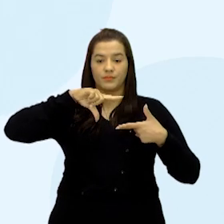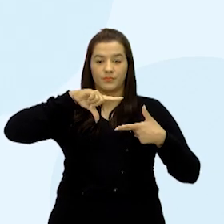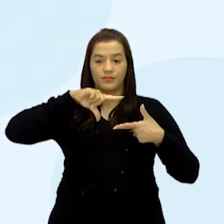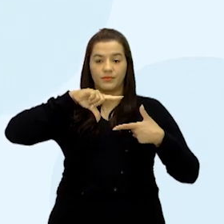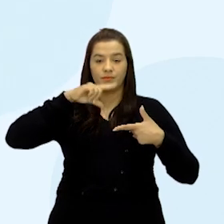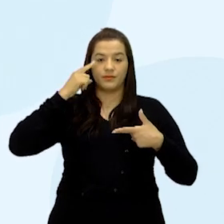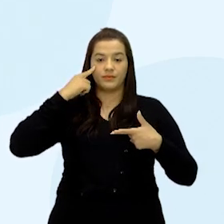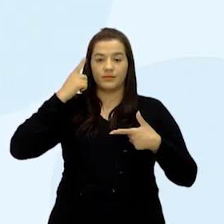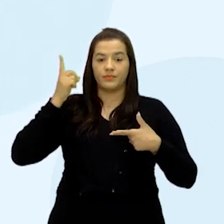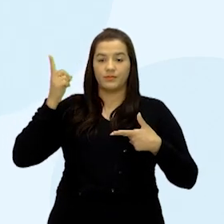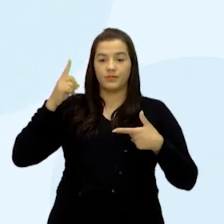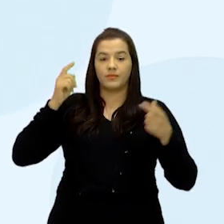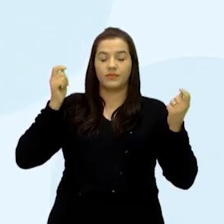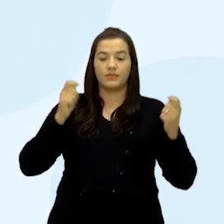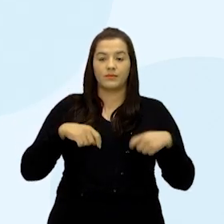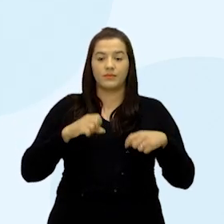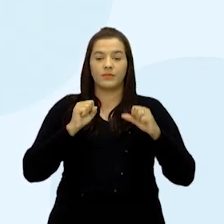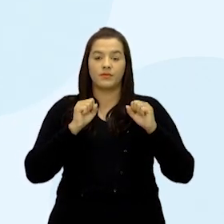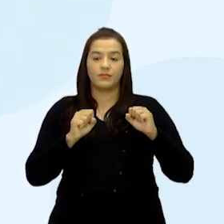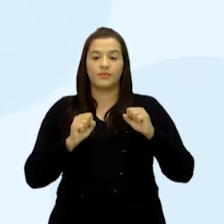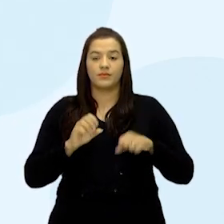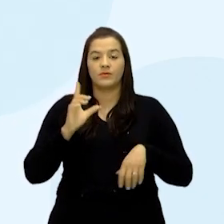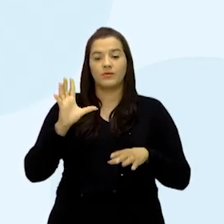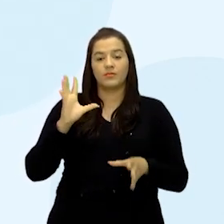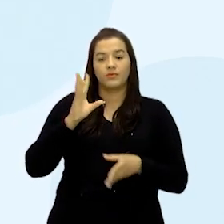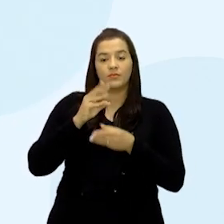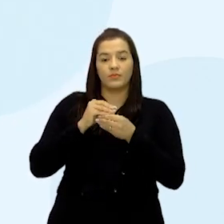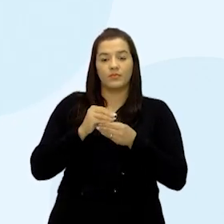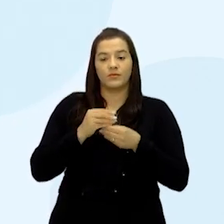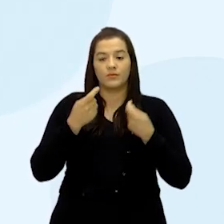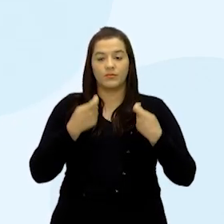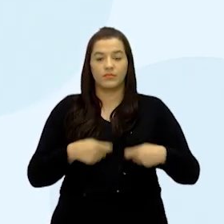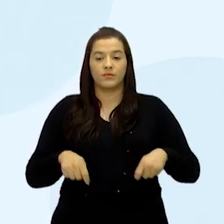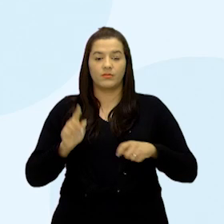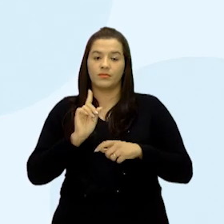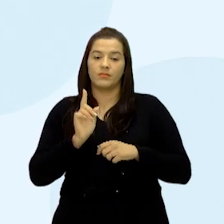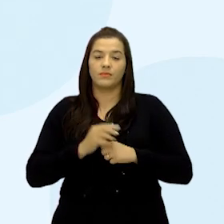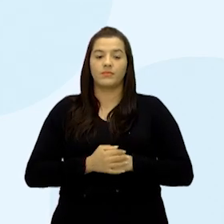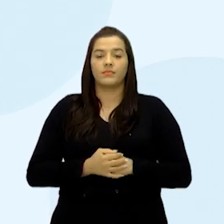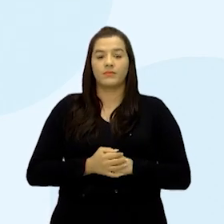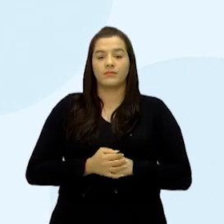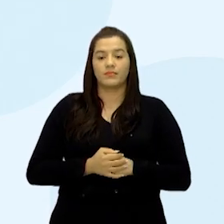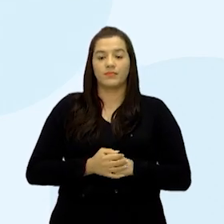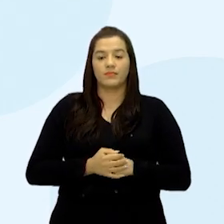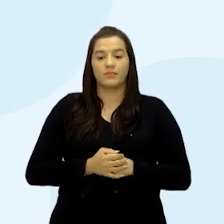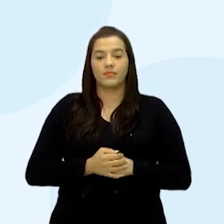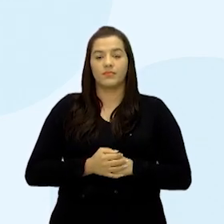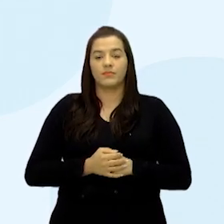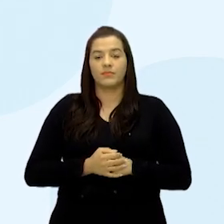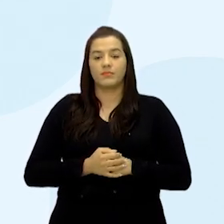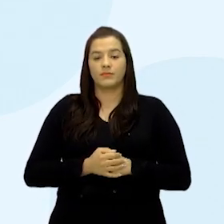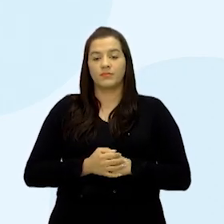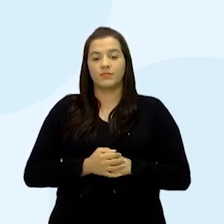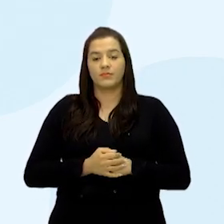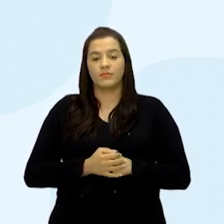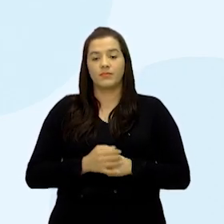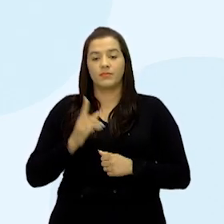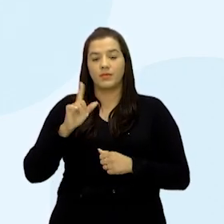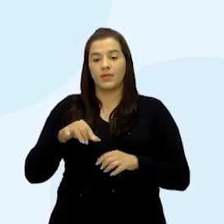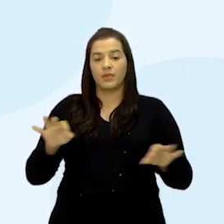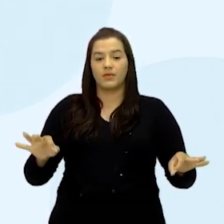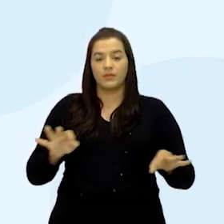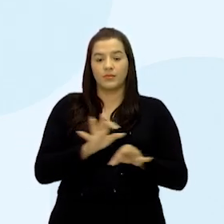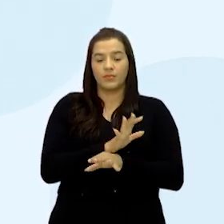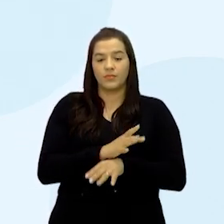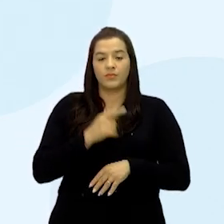quadro aí que apareceu, ele só foi um complemento, não precisaria, né? Não precisaria. Não daria. E por fim aí, ele conclui,